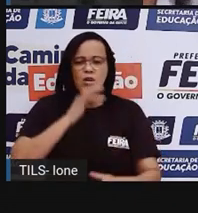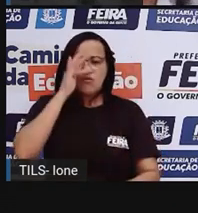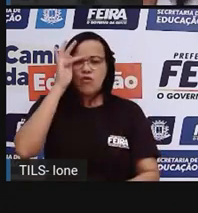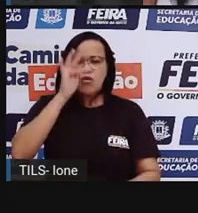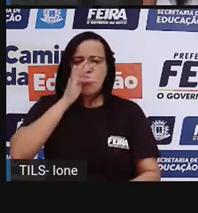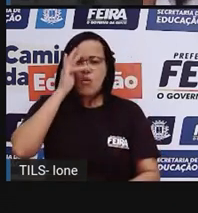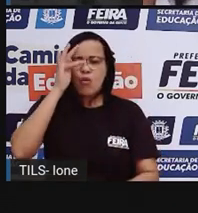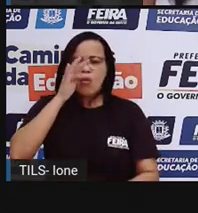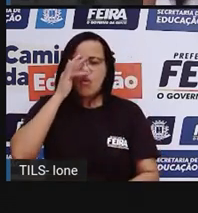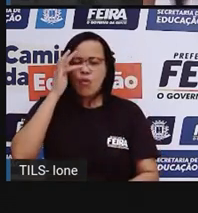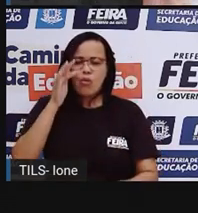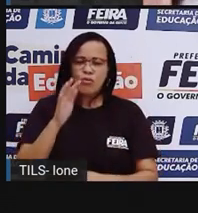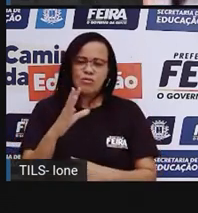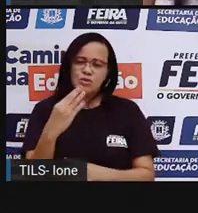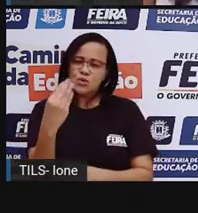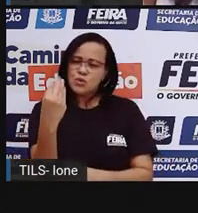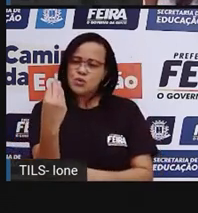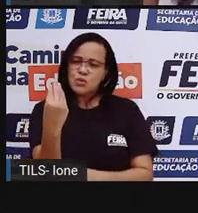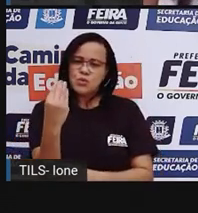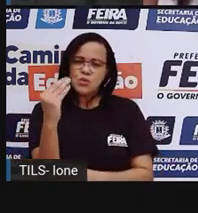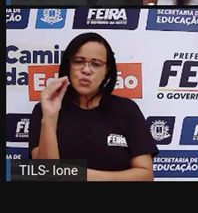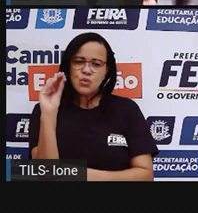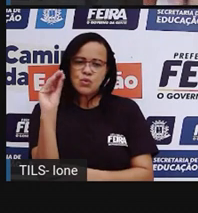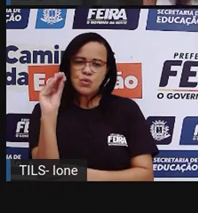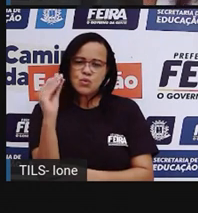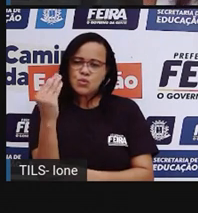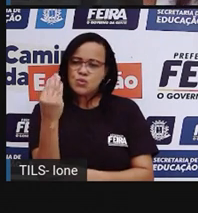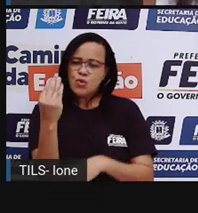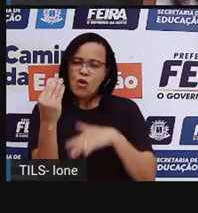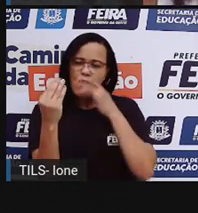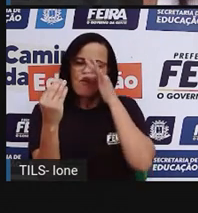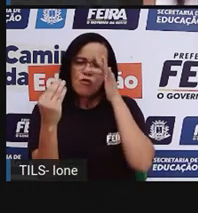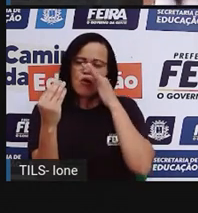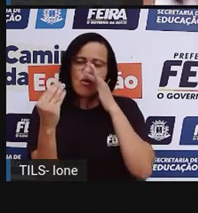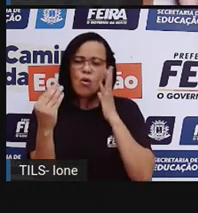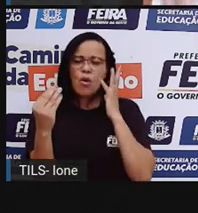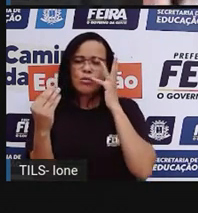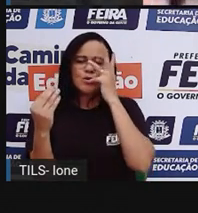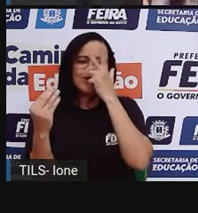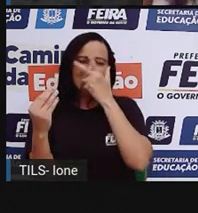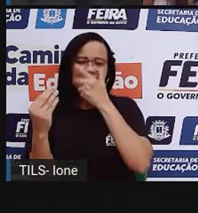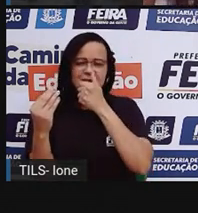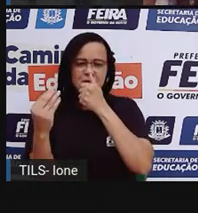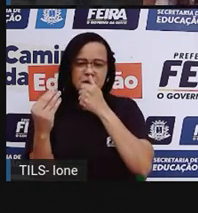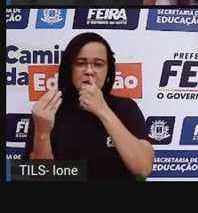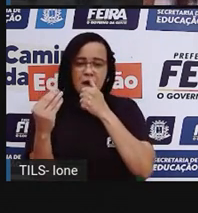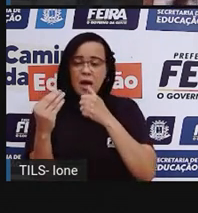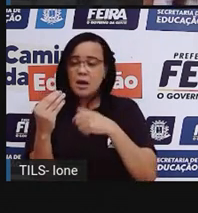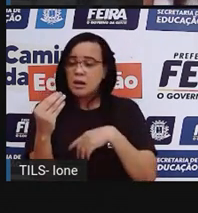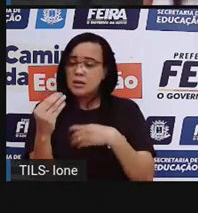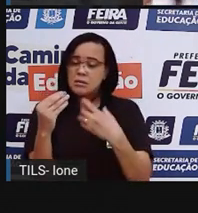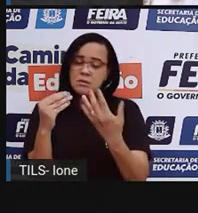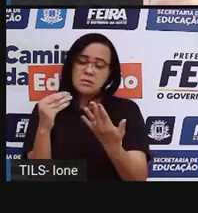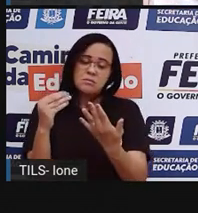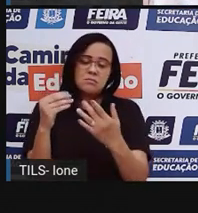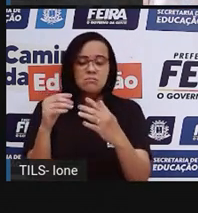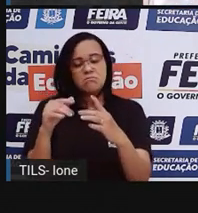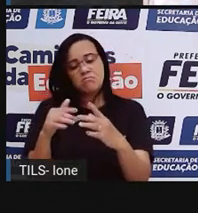A gente quer cheirar ela, né? Essa flor imaginária você pode cheirar que não vai dar alergia. Então, você olha a flor e, ó,